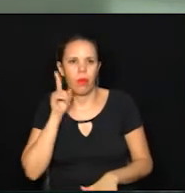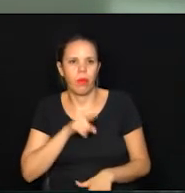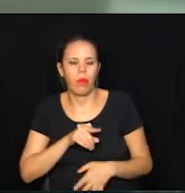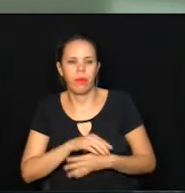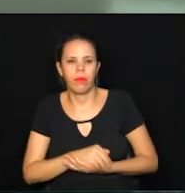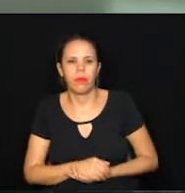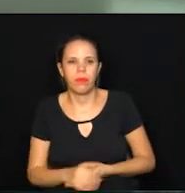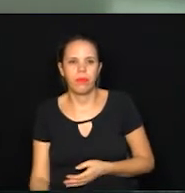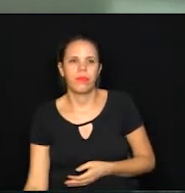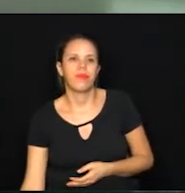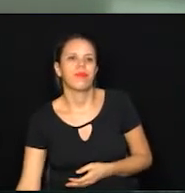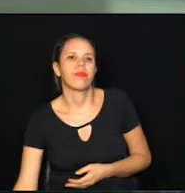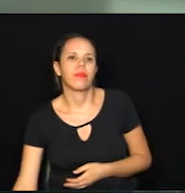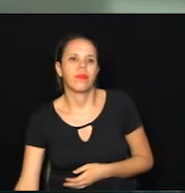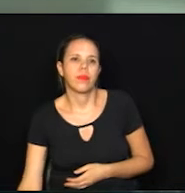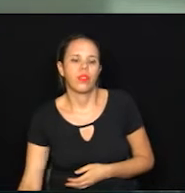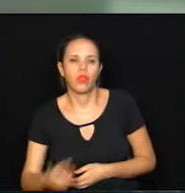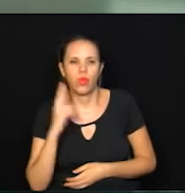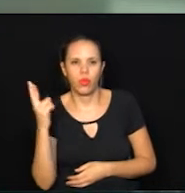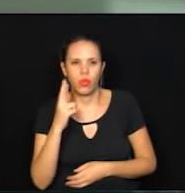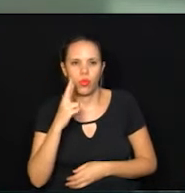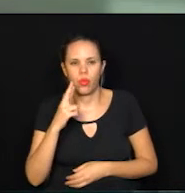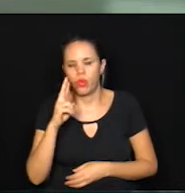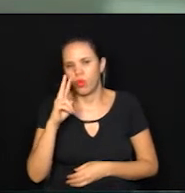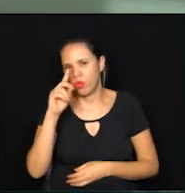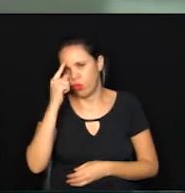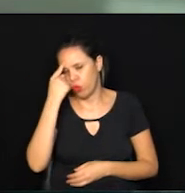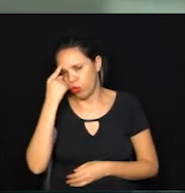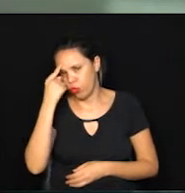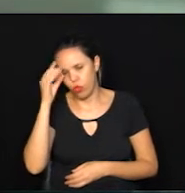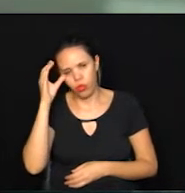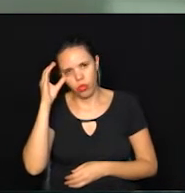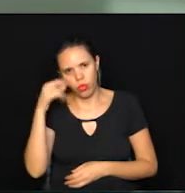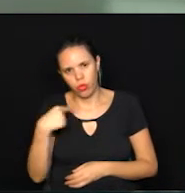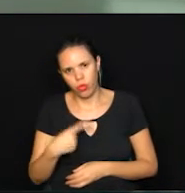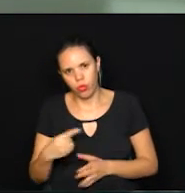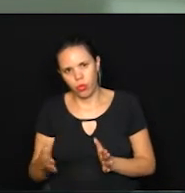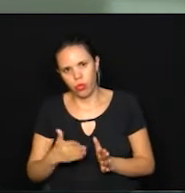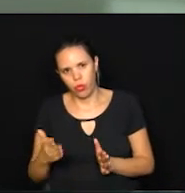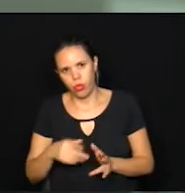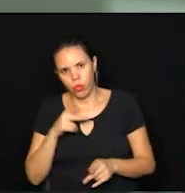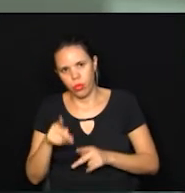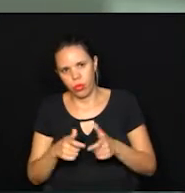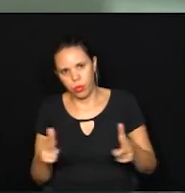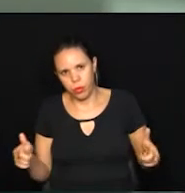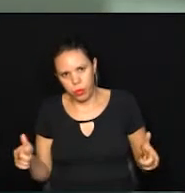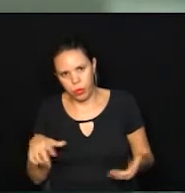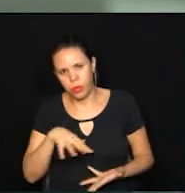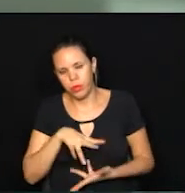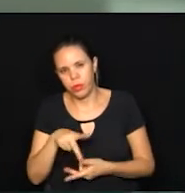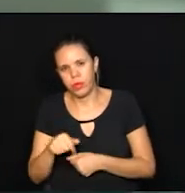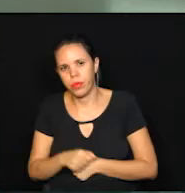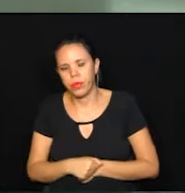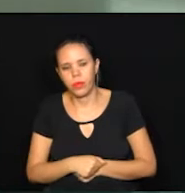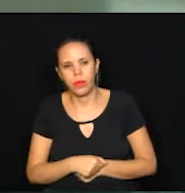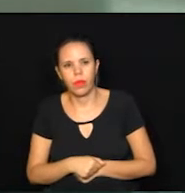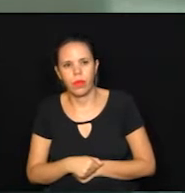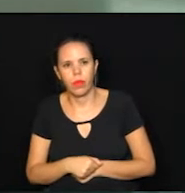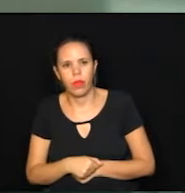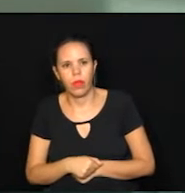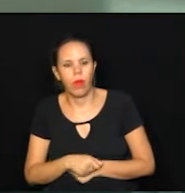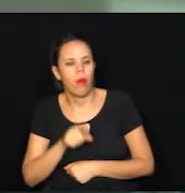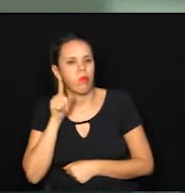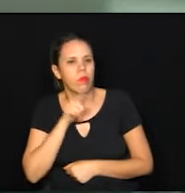Unidos. Rússia, Índia e China fabricam para suas populações e para o restante do mundo. Os